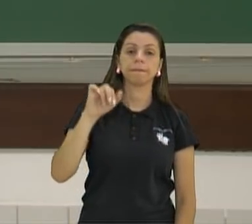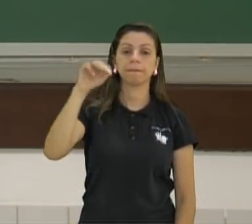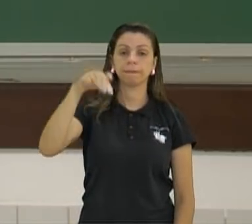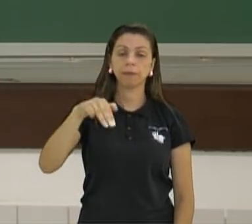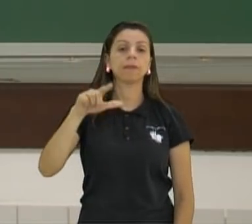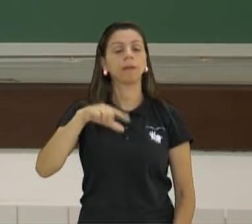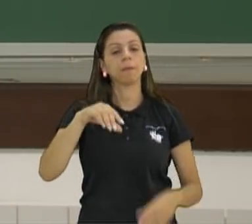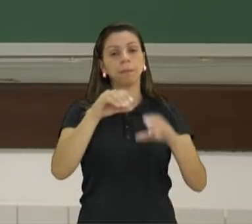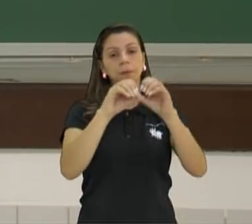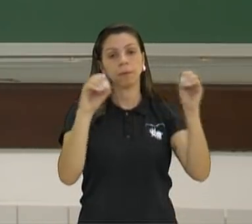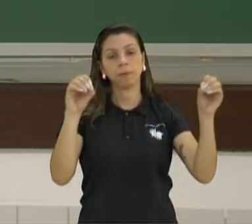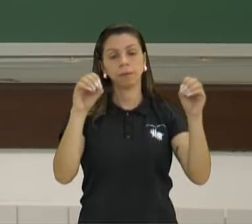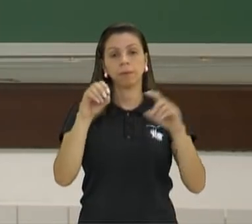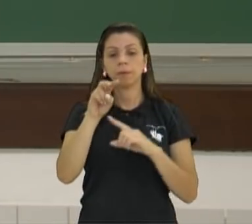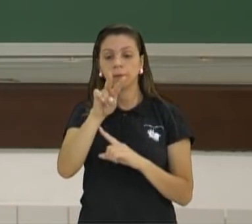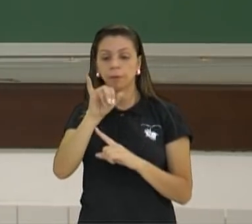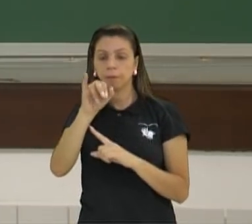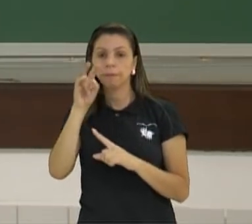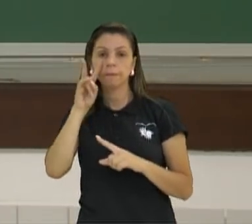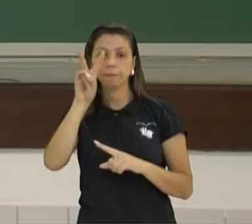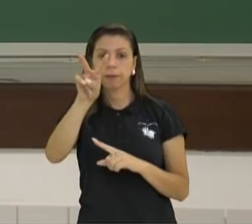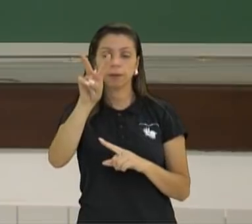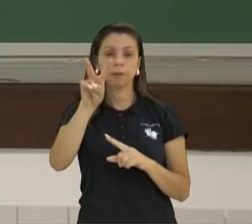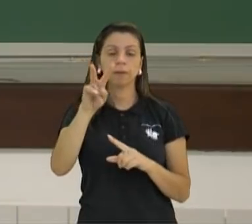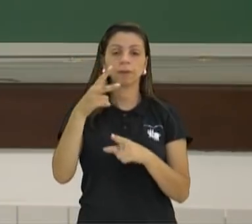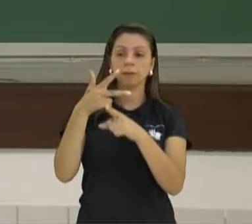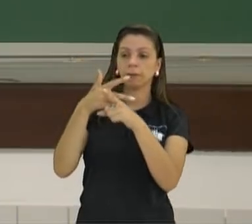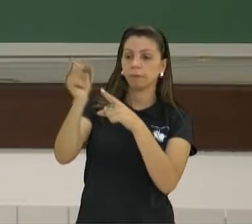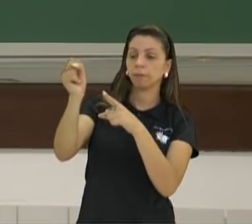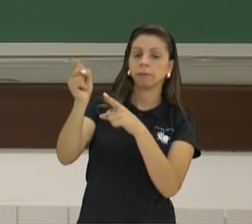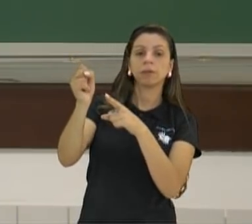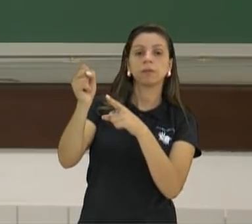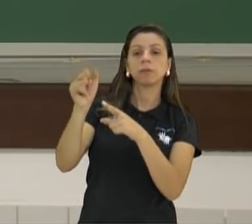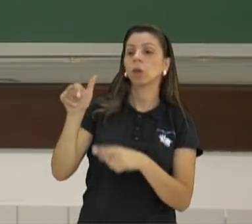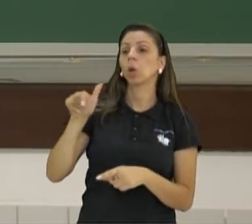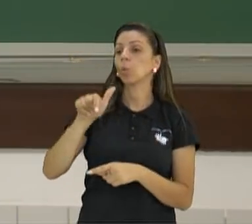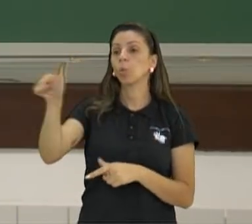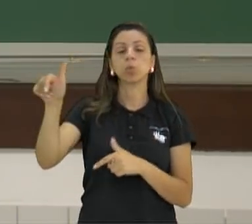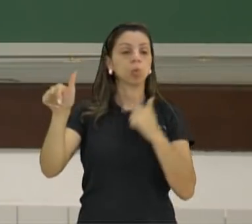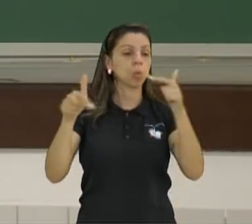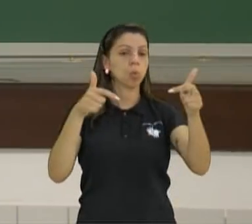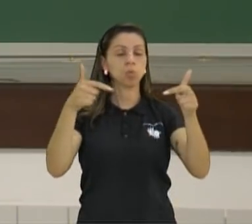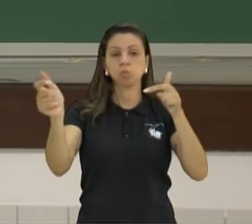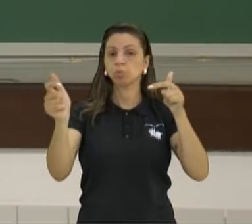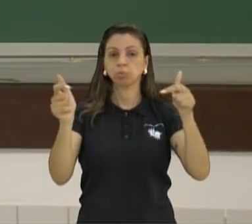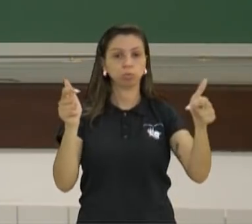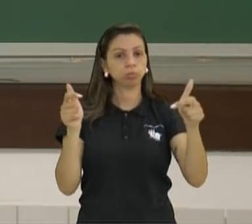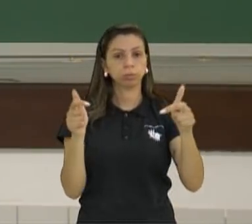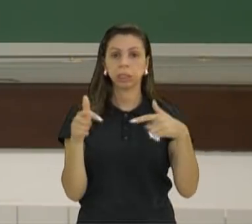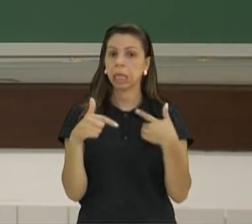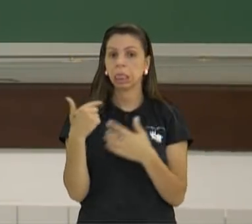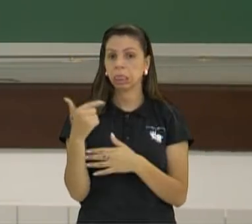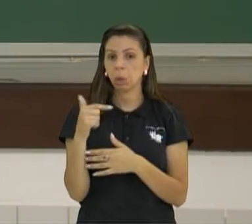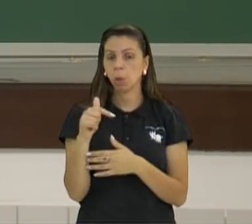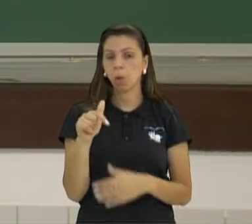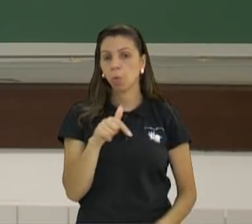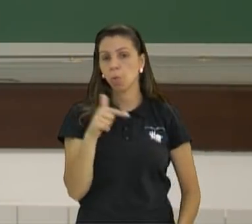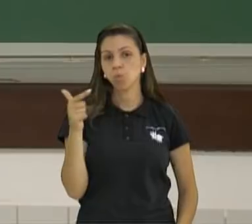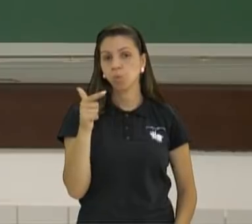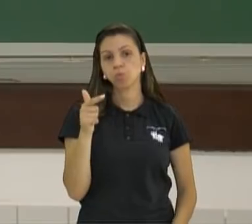oração. Vi é outra oração, venci é outra oração. Veja que nós não temos nenhuma outra letrinha aí para o